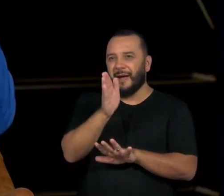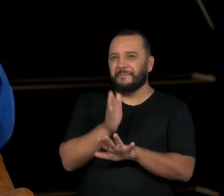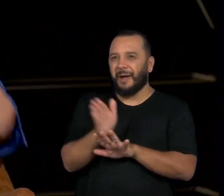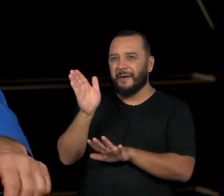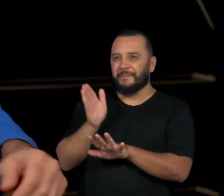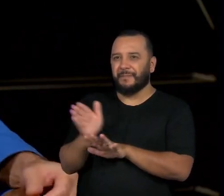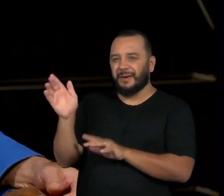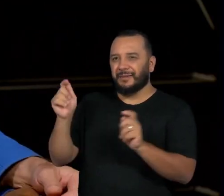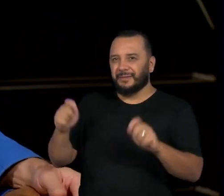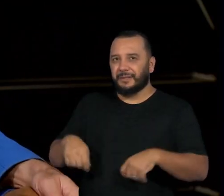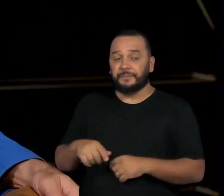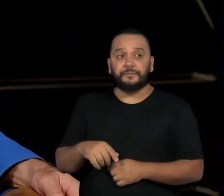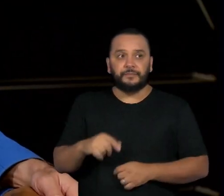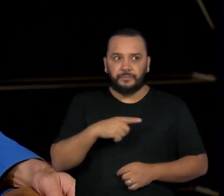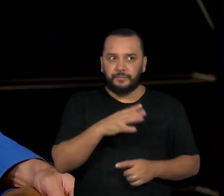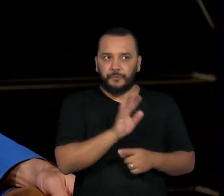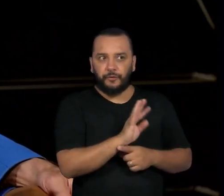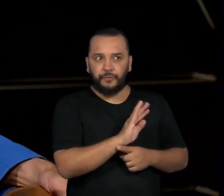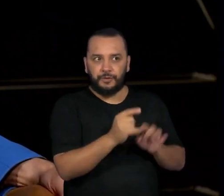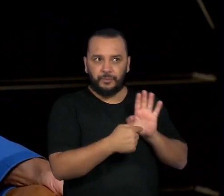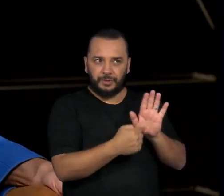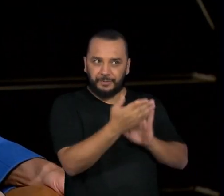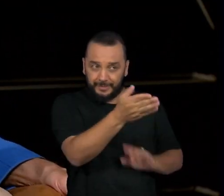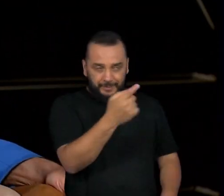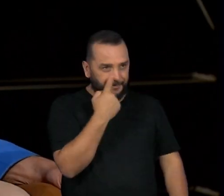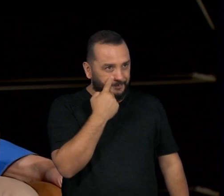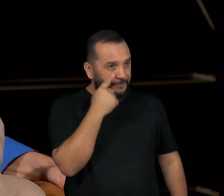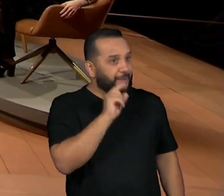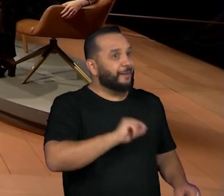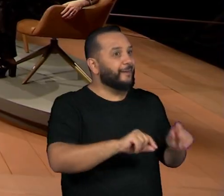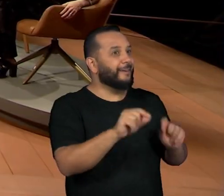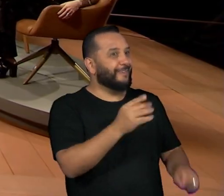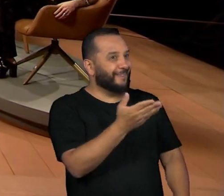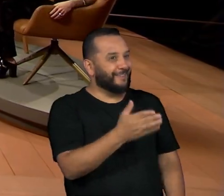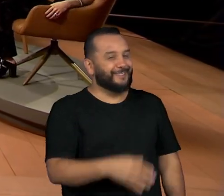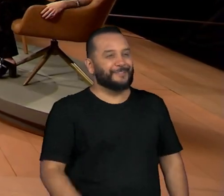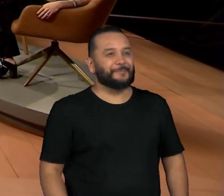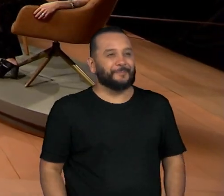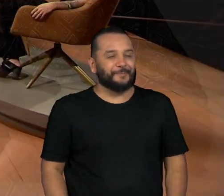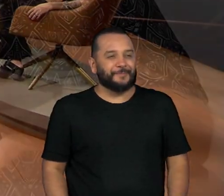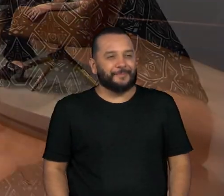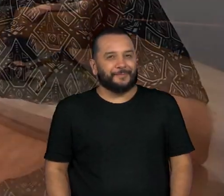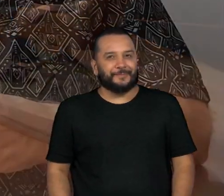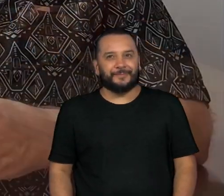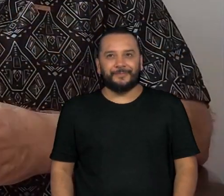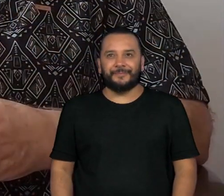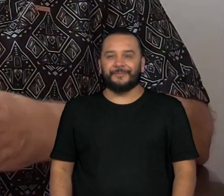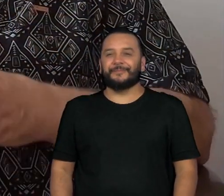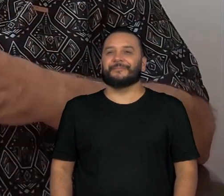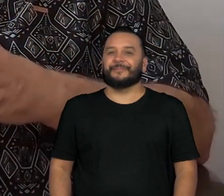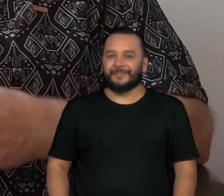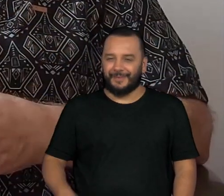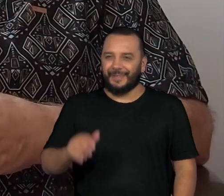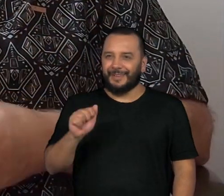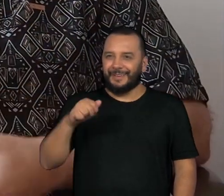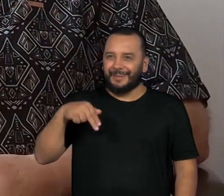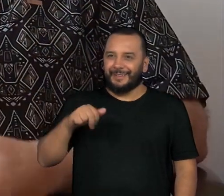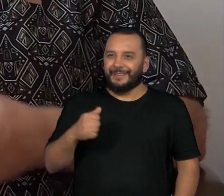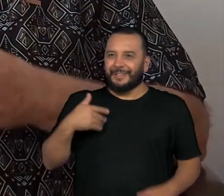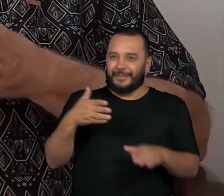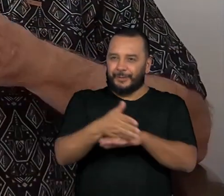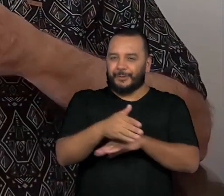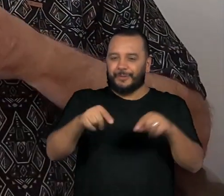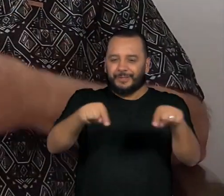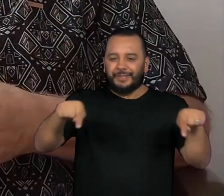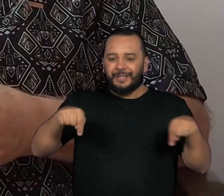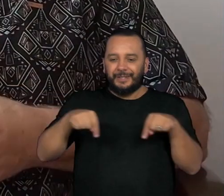Agora, a gente tem alguns depoimentos para te mostrar, Ana. Meu Deus. Olha só o primeiro. Quando a Ana entrou na minha sala